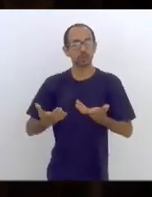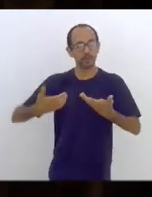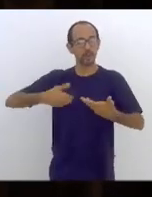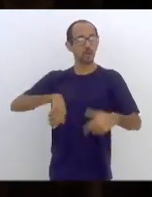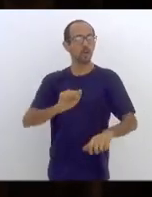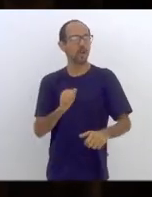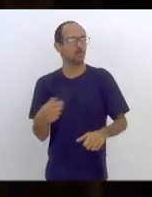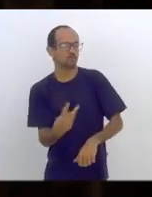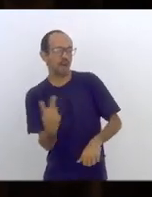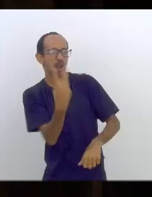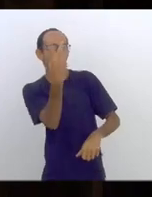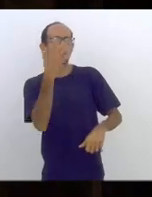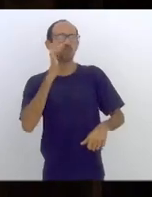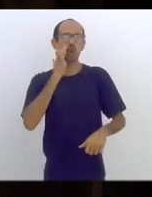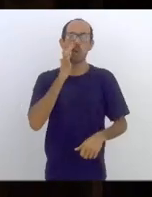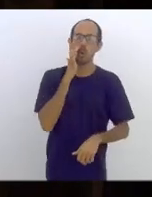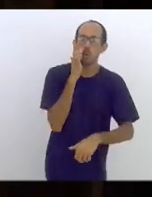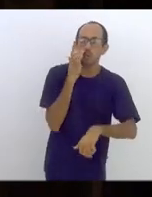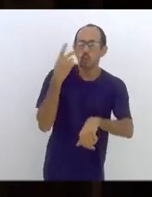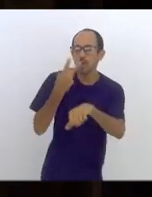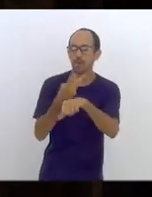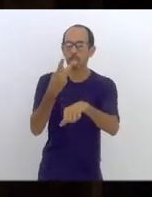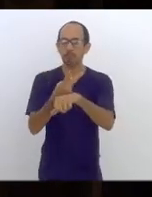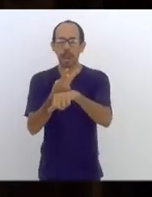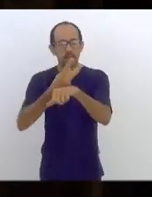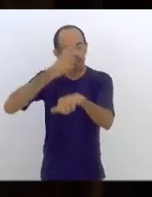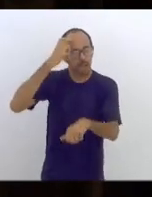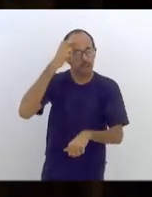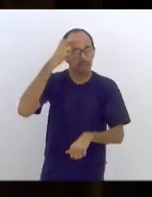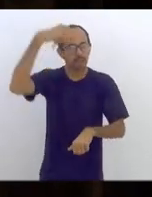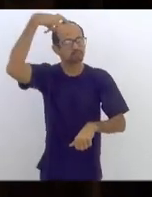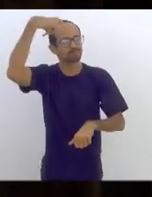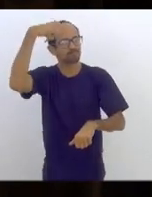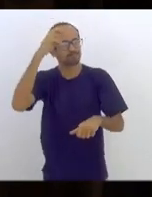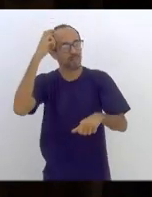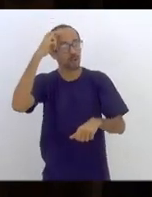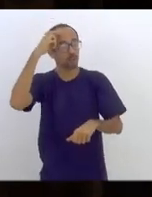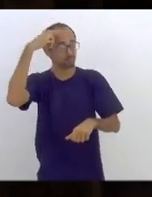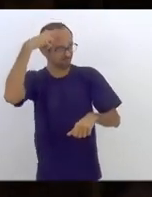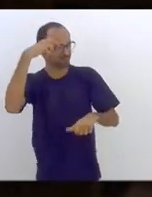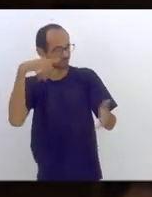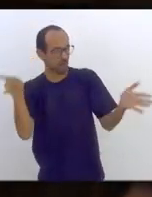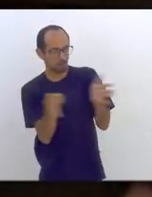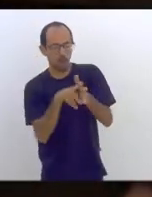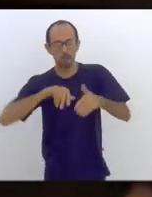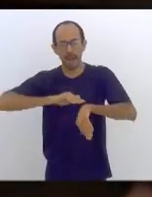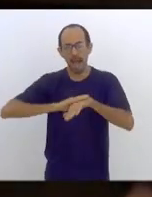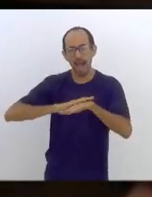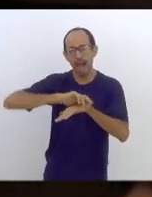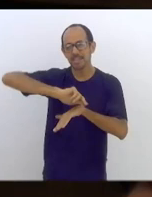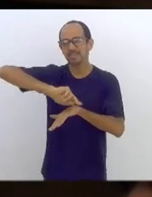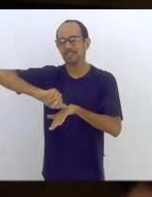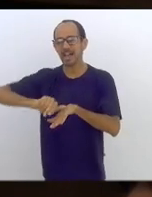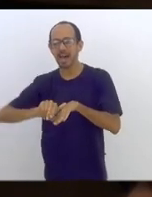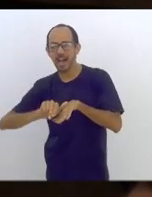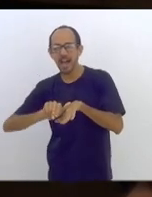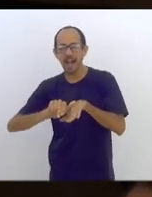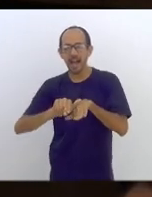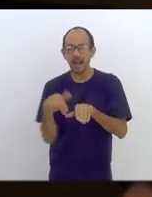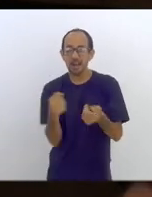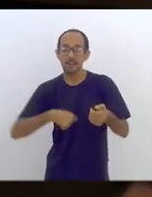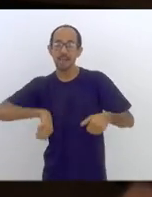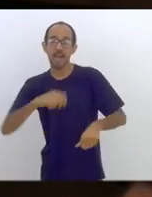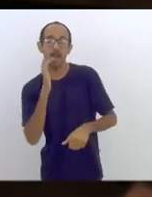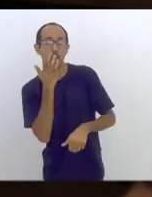ouro, valia prata, a inteligência e a cultura desta raça. Valia ouro,